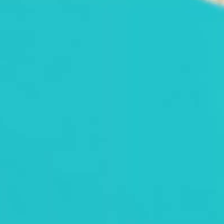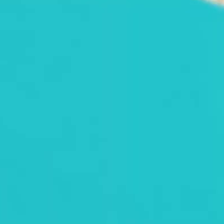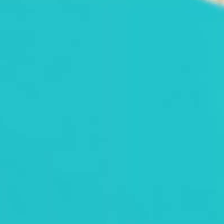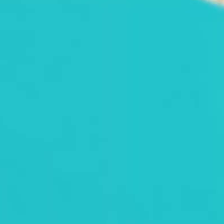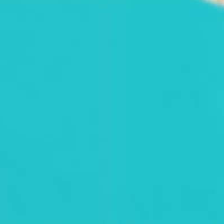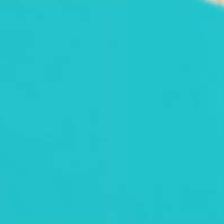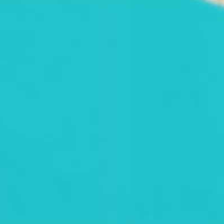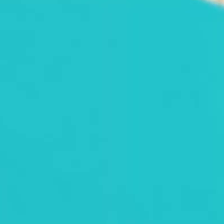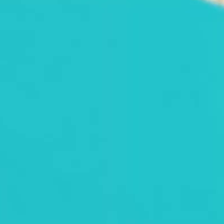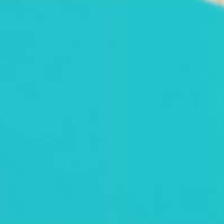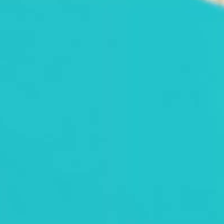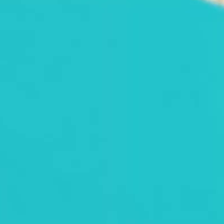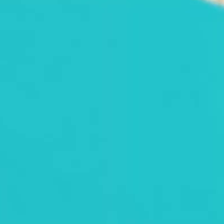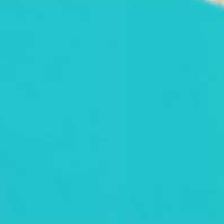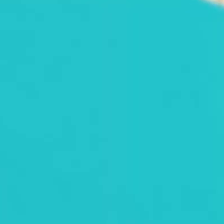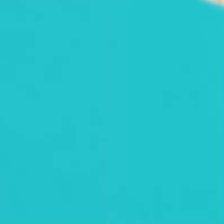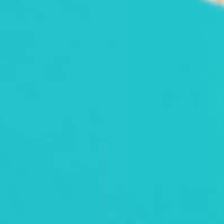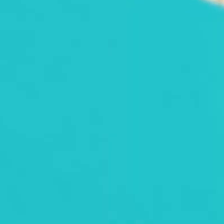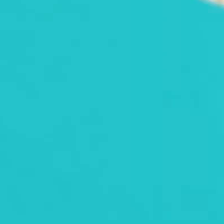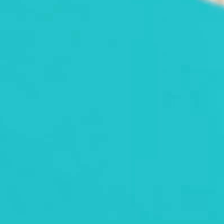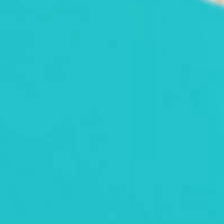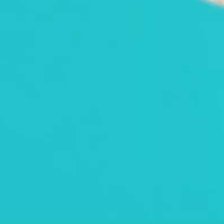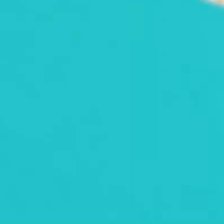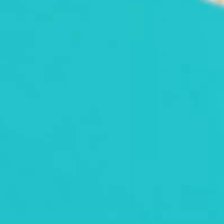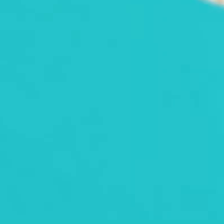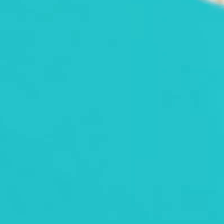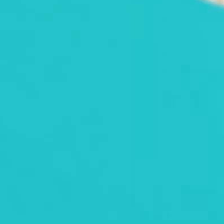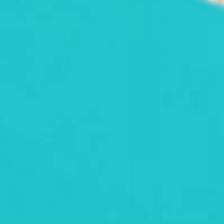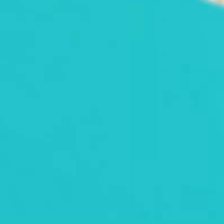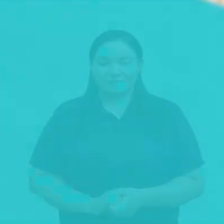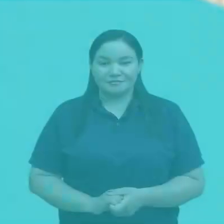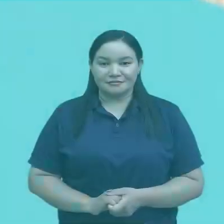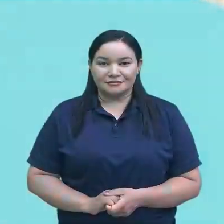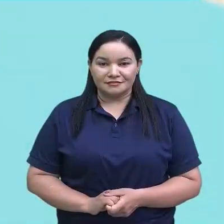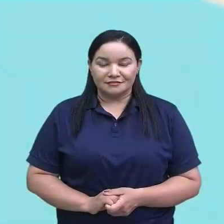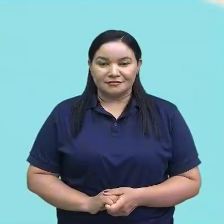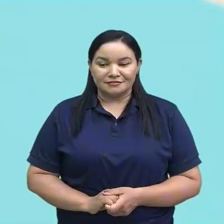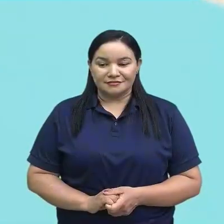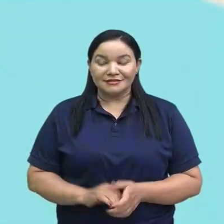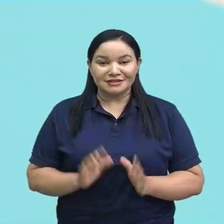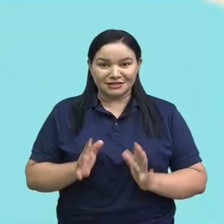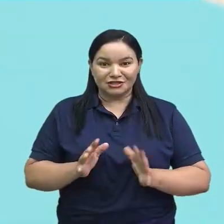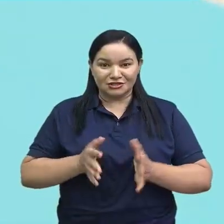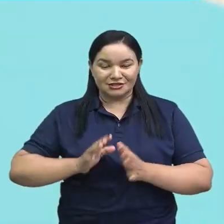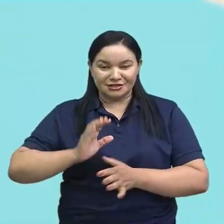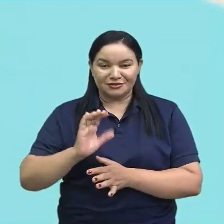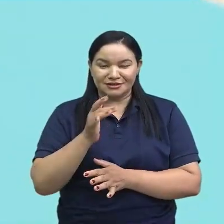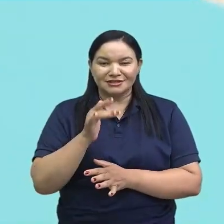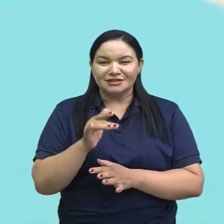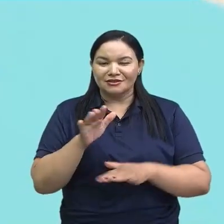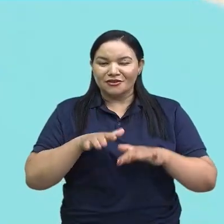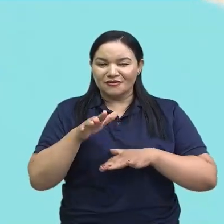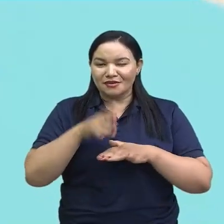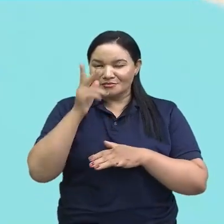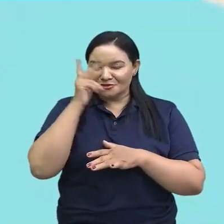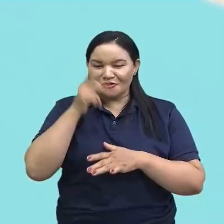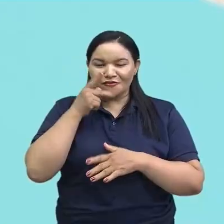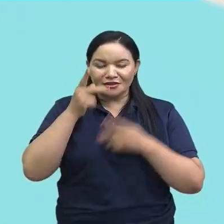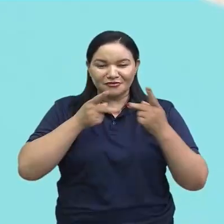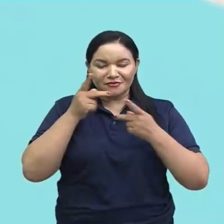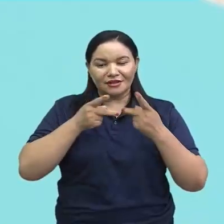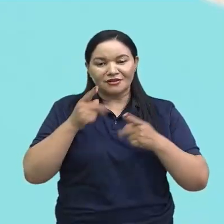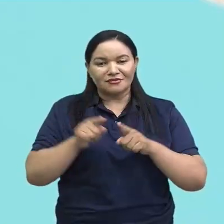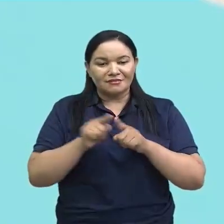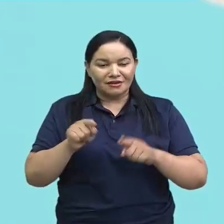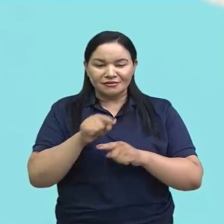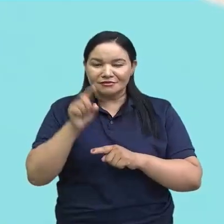Já aconteceu alguma situação de você perceber que alguém não está contando algo assim muito concreto, algo muito verdadeiro? Perceba